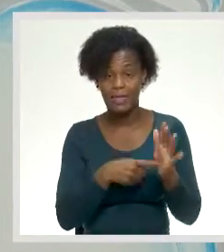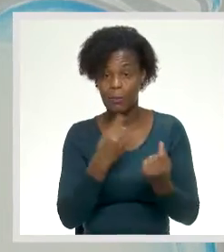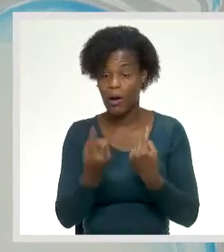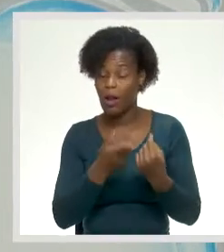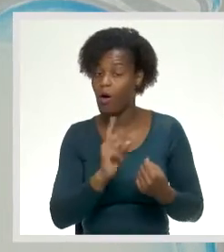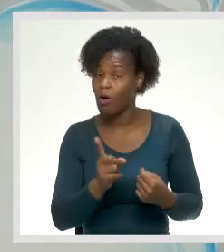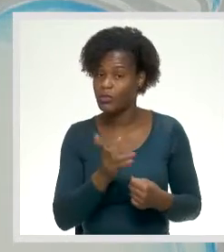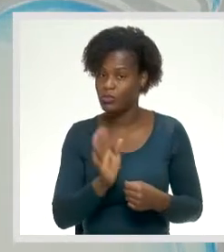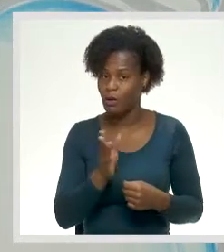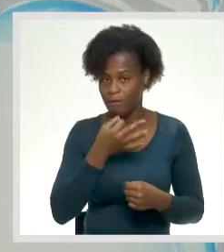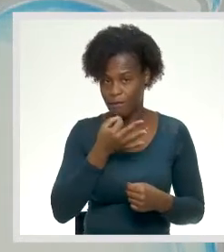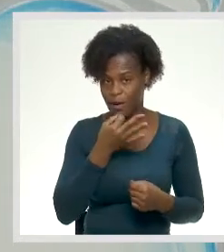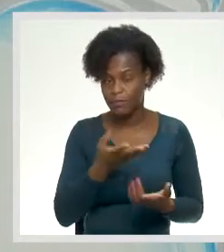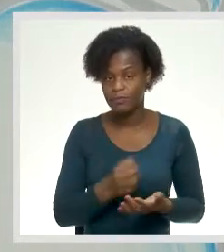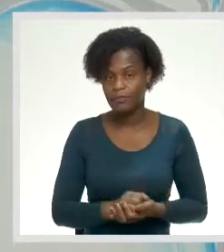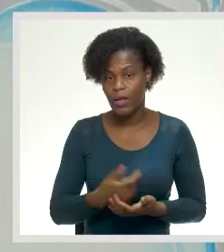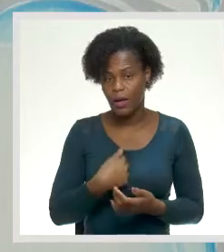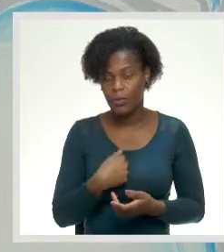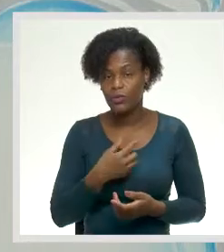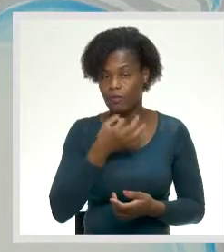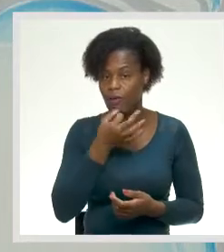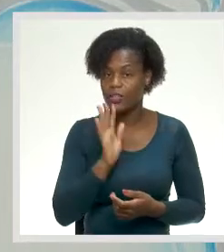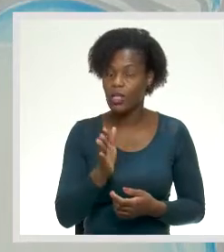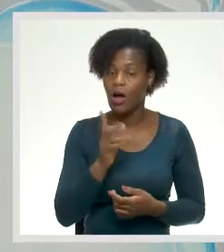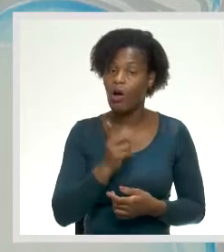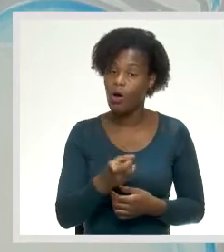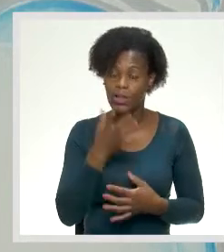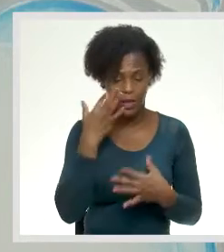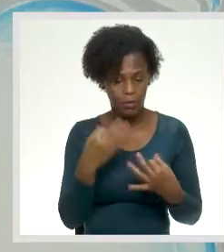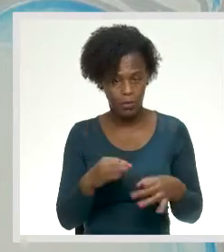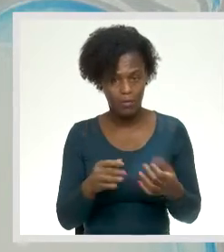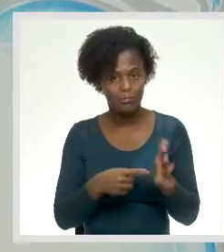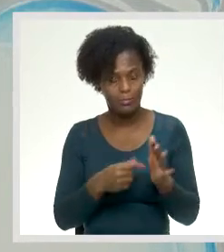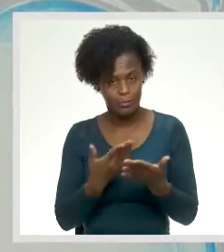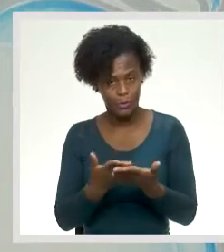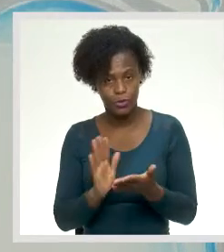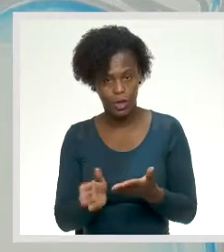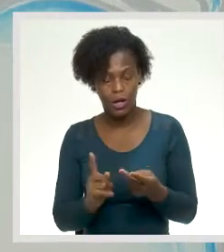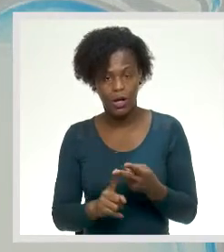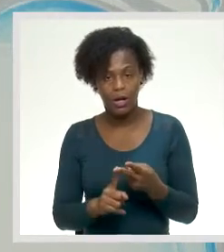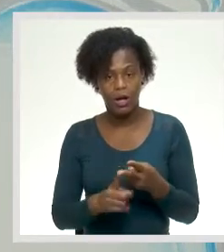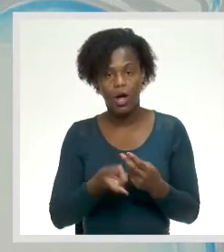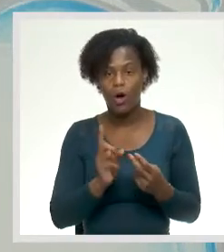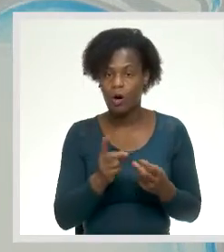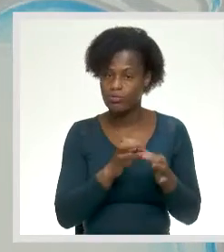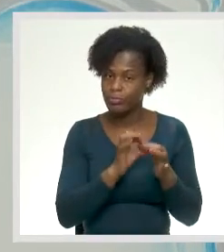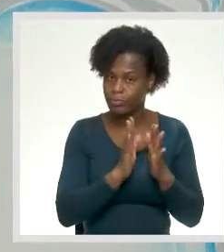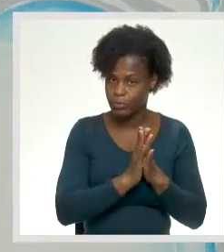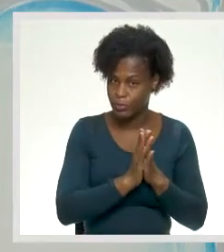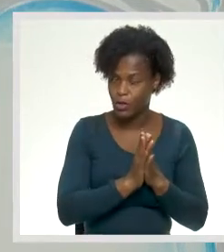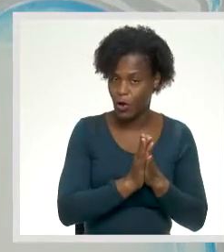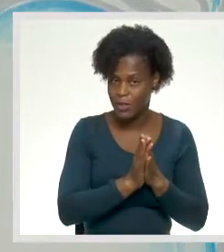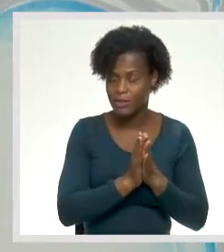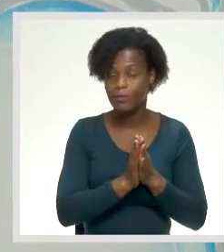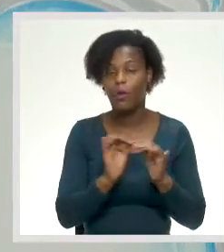dessas ordens que nós já falamos. Eu já falei da ordem natural, até já dei exemplo. A ordem religiosa,